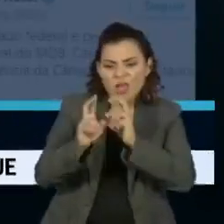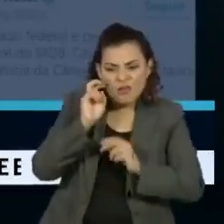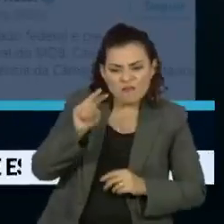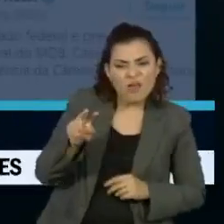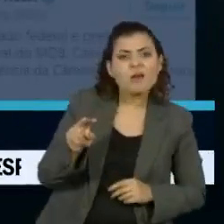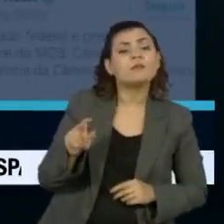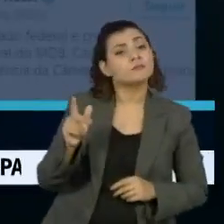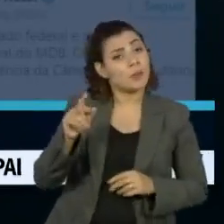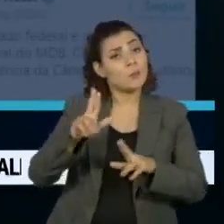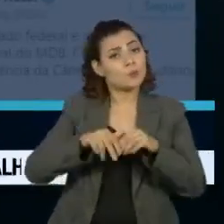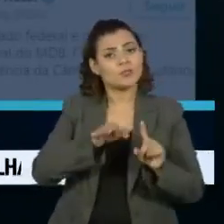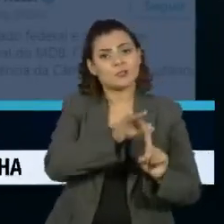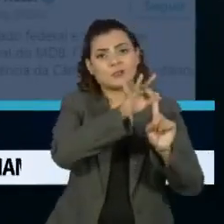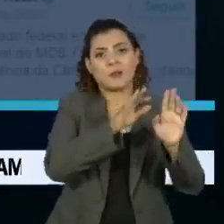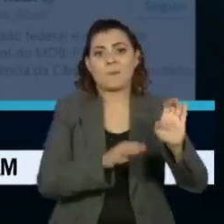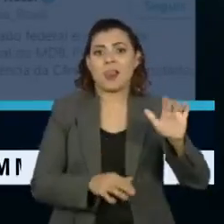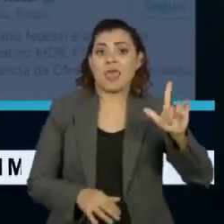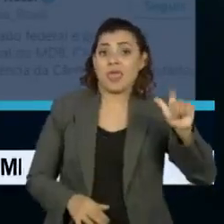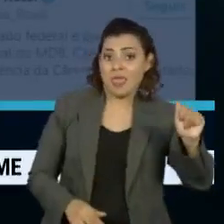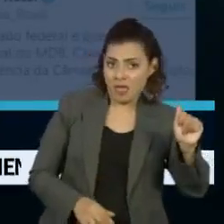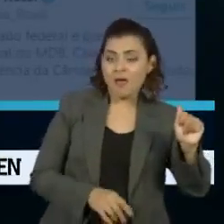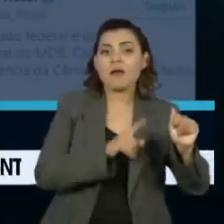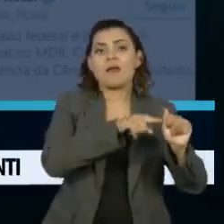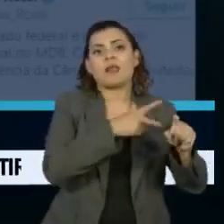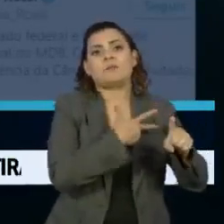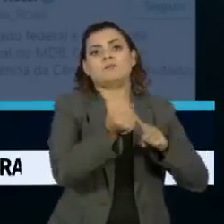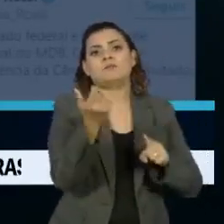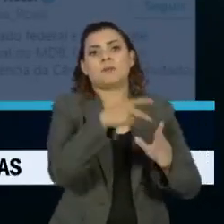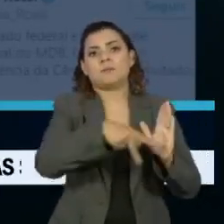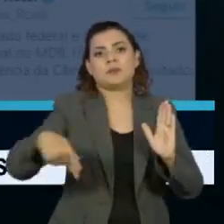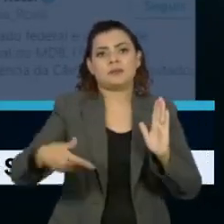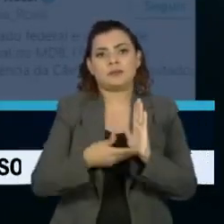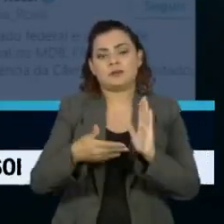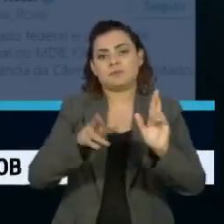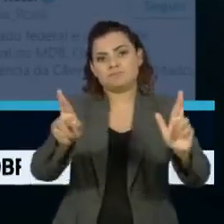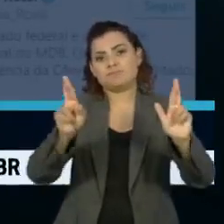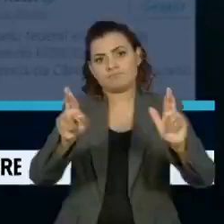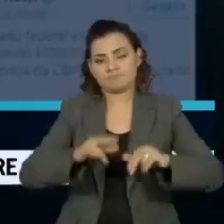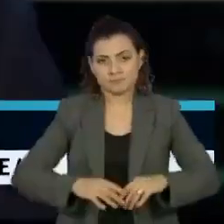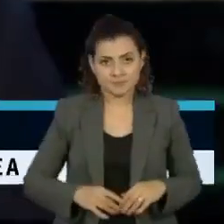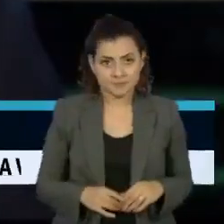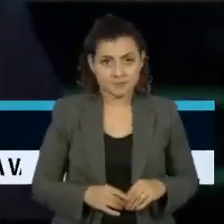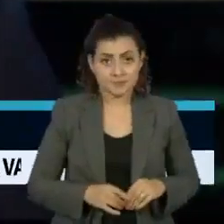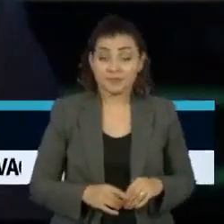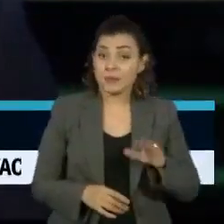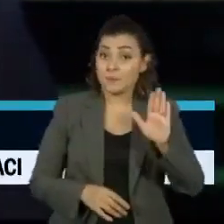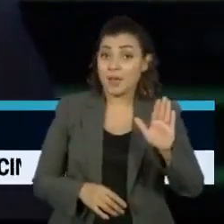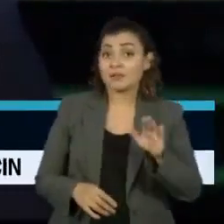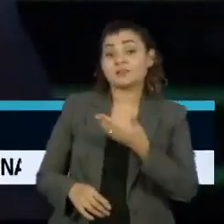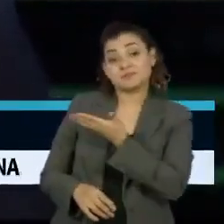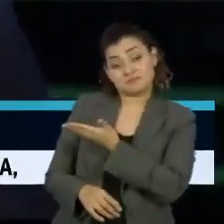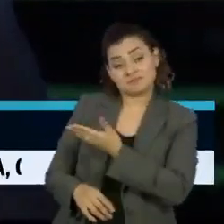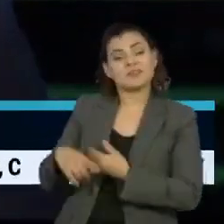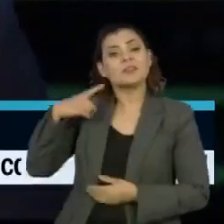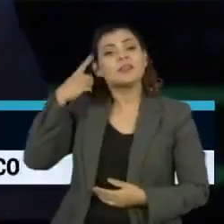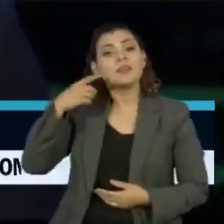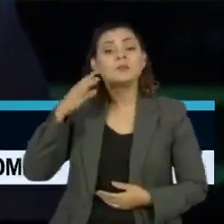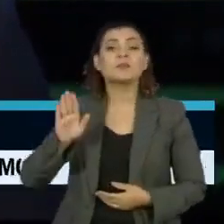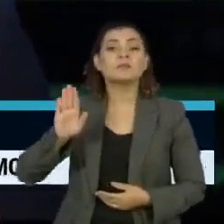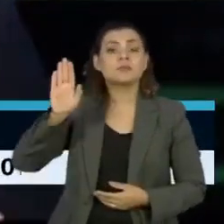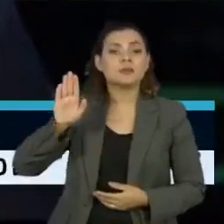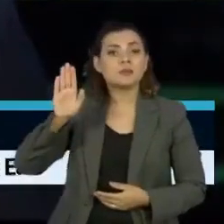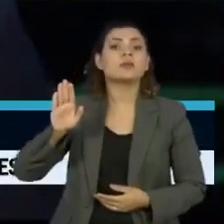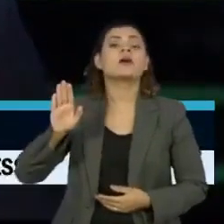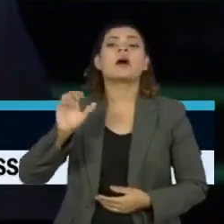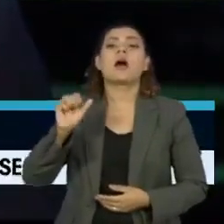seu indicado Baleia Rossi do MDB de São Paulo será o próximo presidente da Câmara dos Deputados. Pouco depois, o candidato de Bolsonaro,